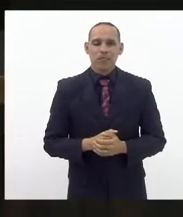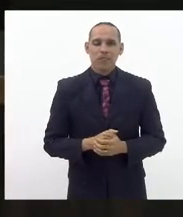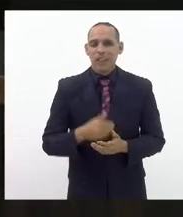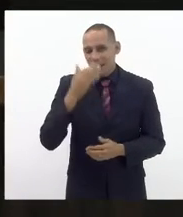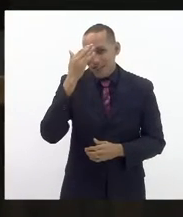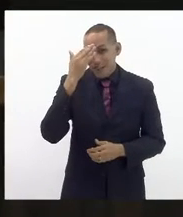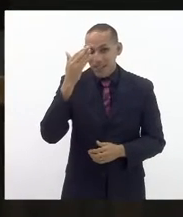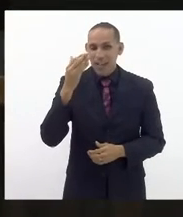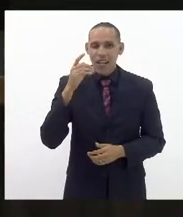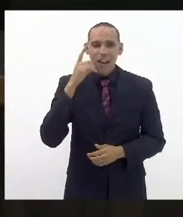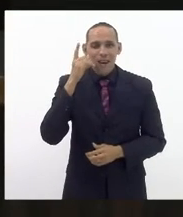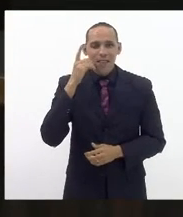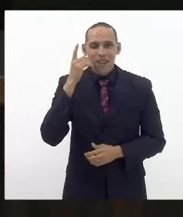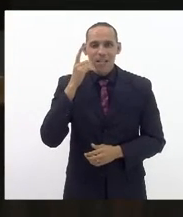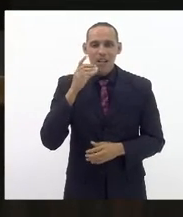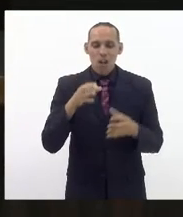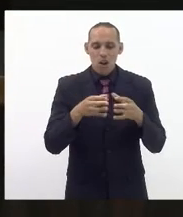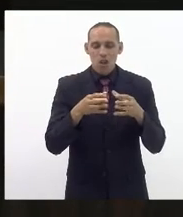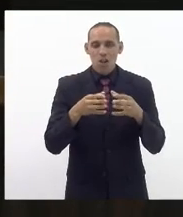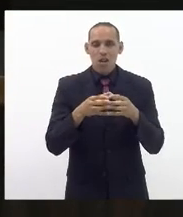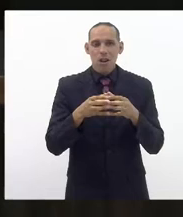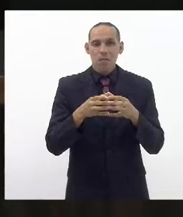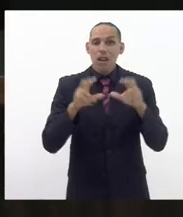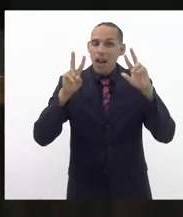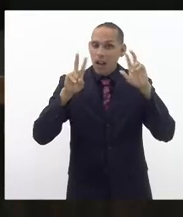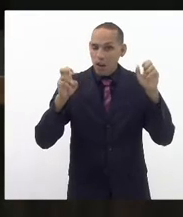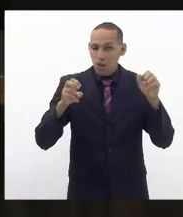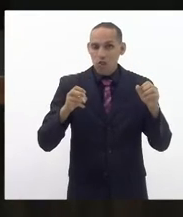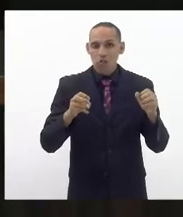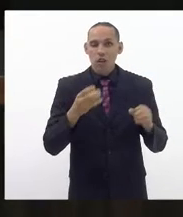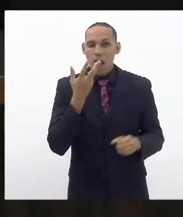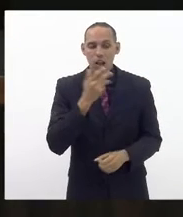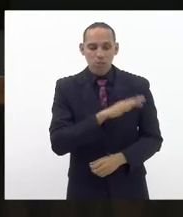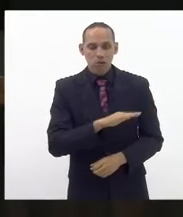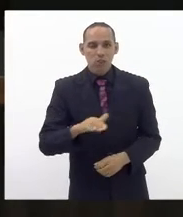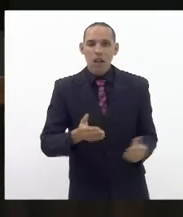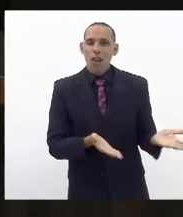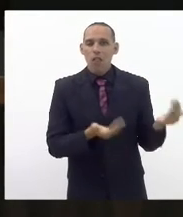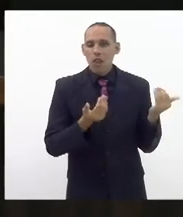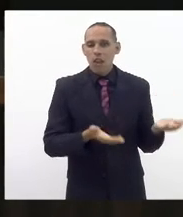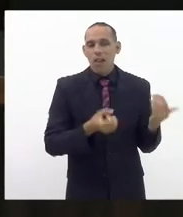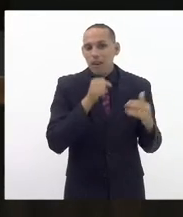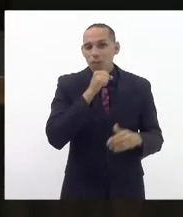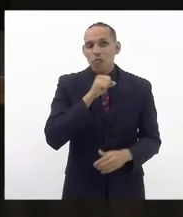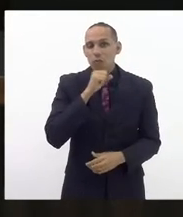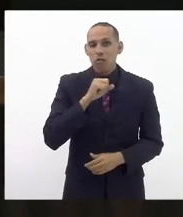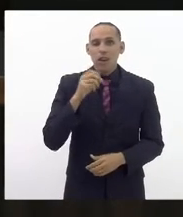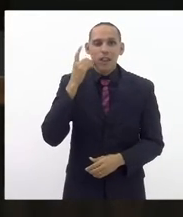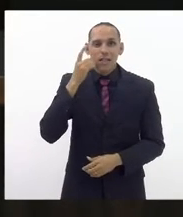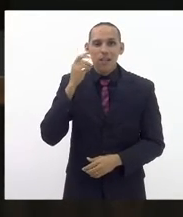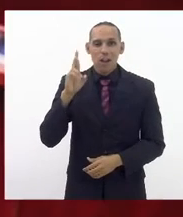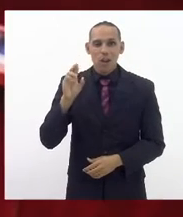Obrigada, deputada. Pela Comissão de Assuntos da Criança, do Adolescente e do Idoso, deputada Rosane Félix.